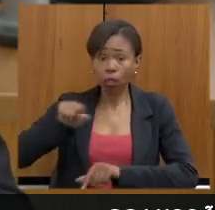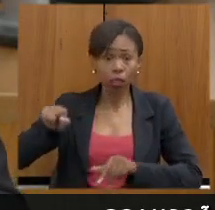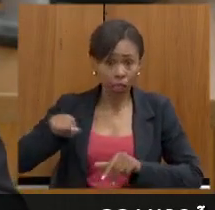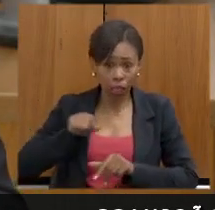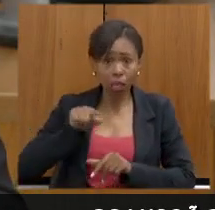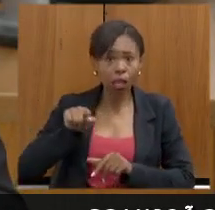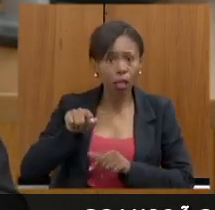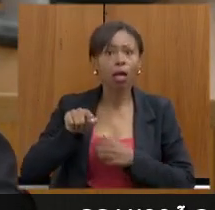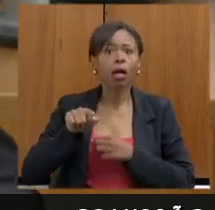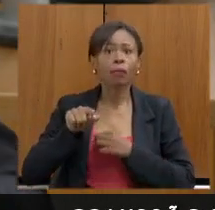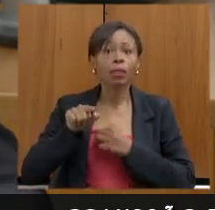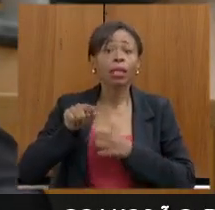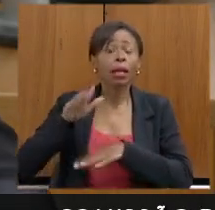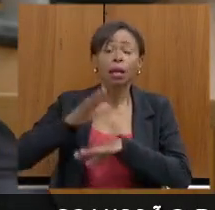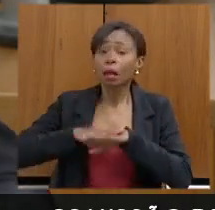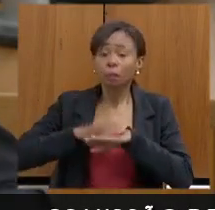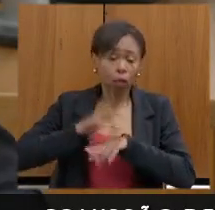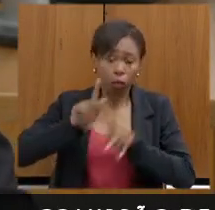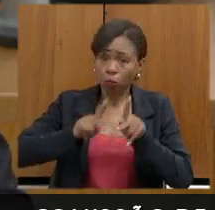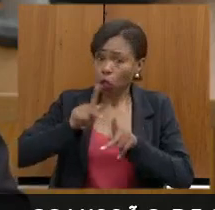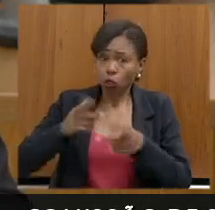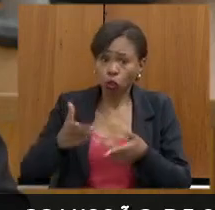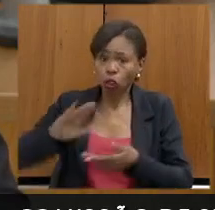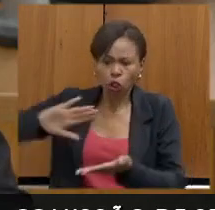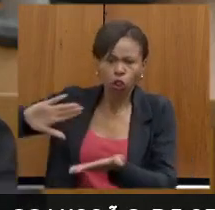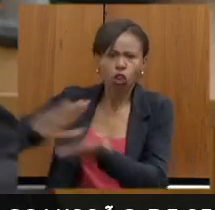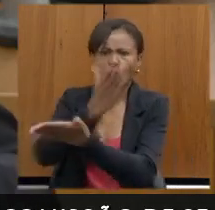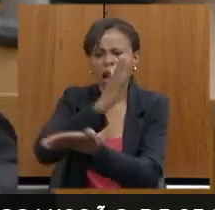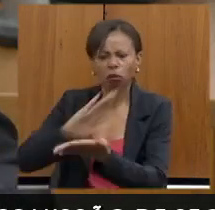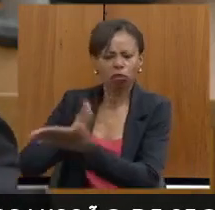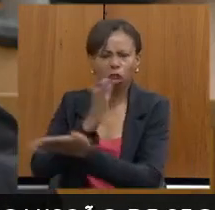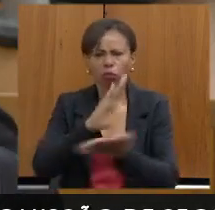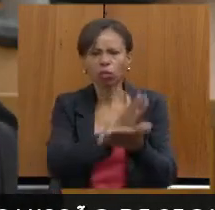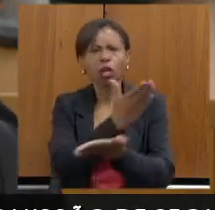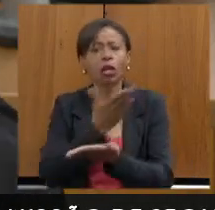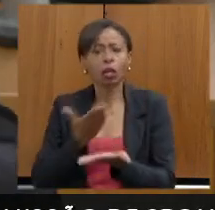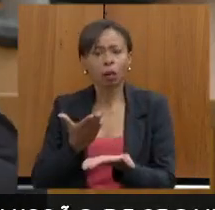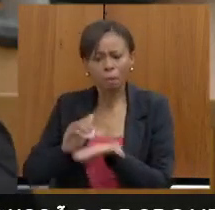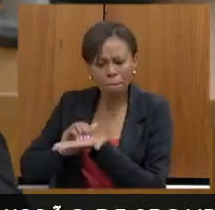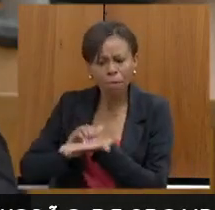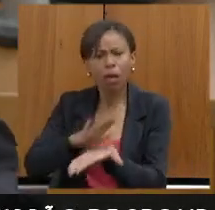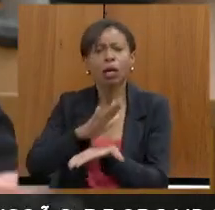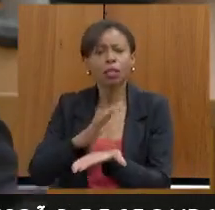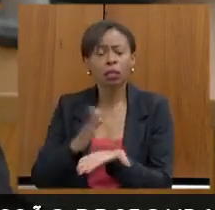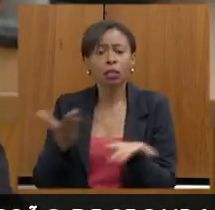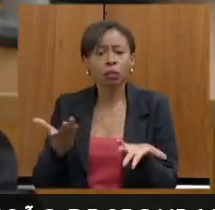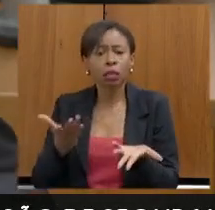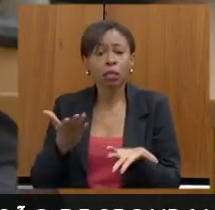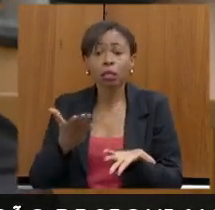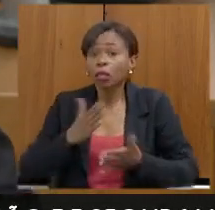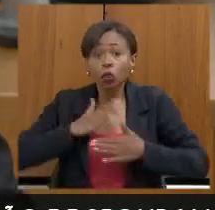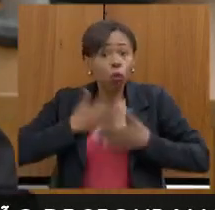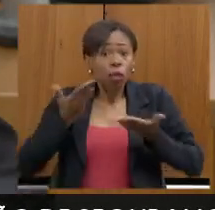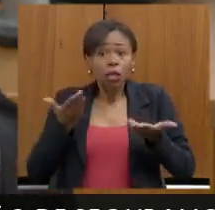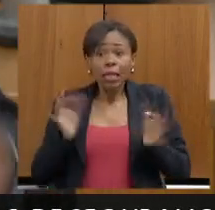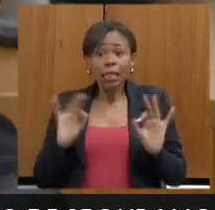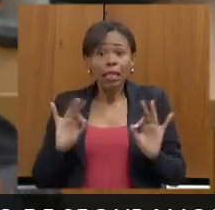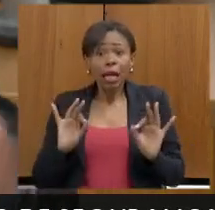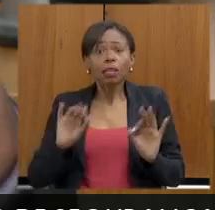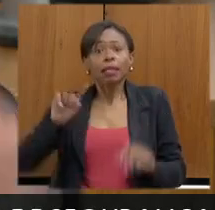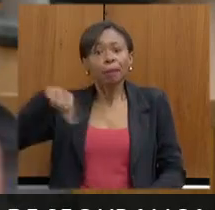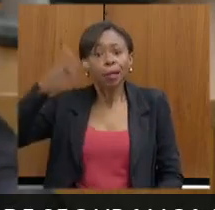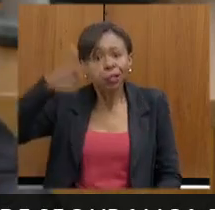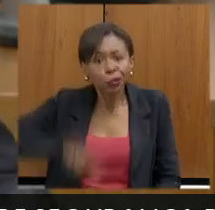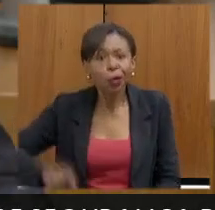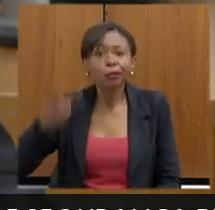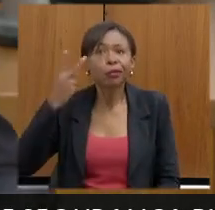espontânea colocaram aqueles vagabundos para fora e não e não como tem surpresa nenhuma dois três dias depois dos